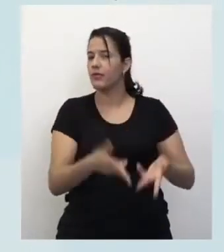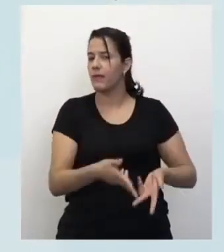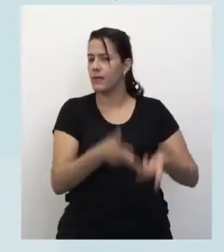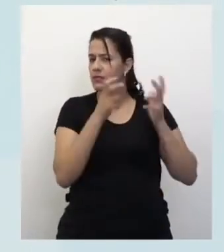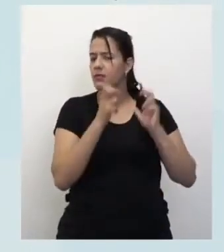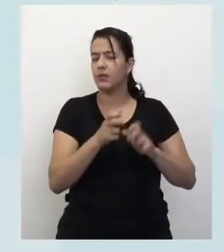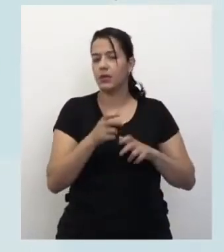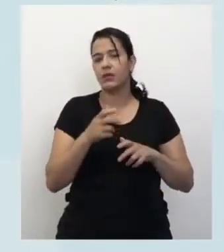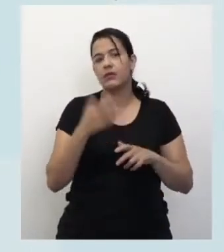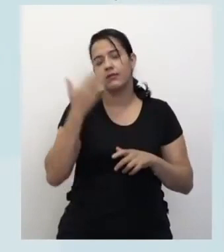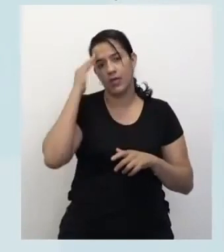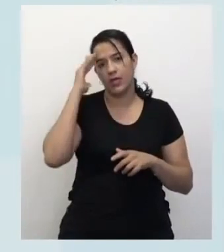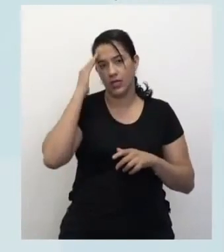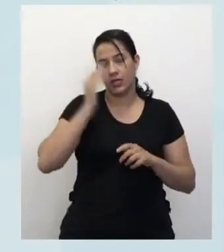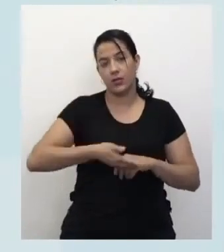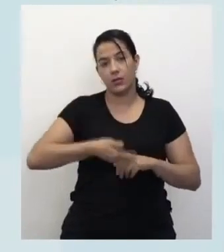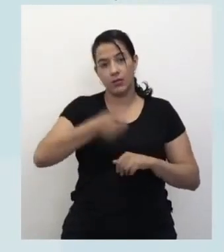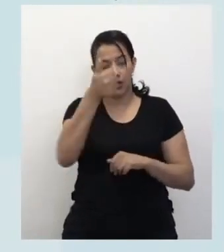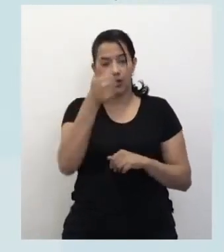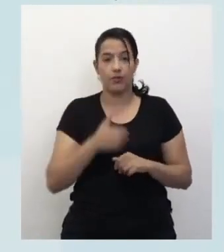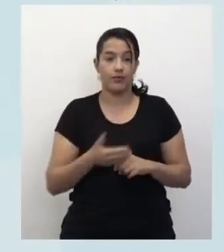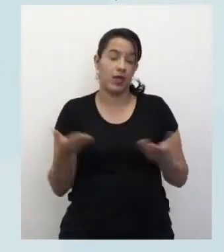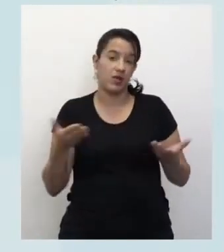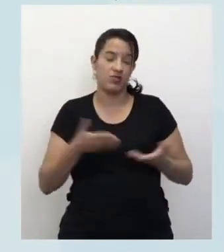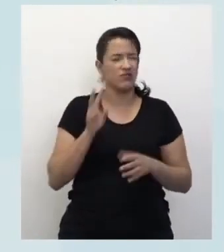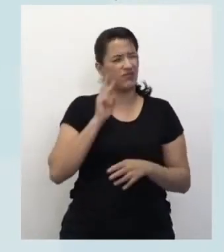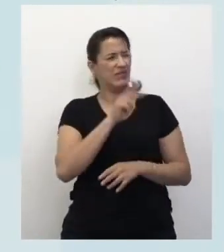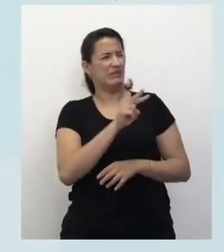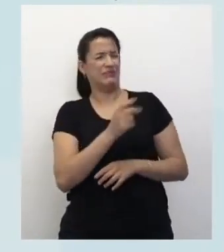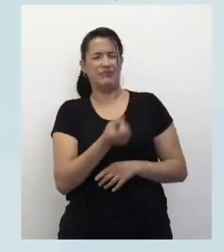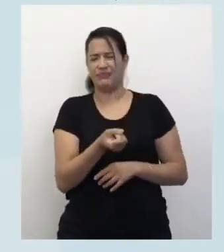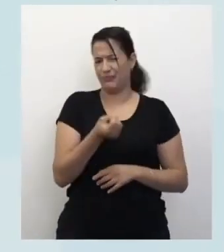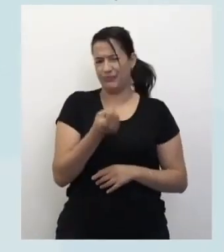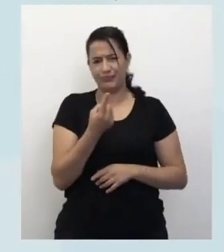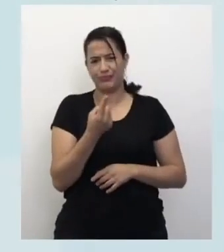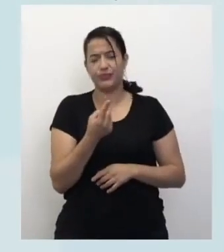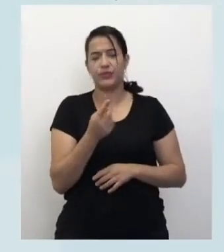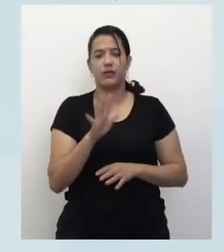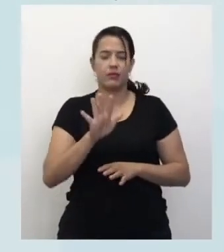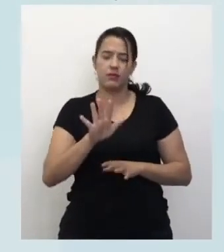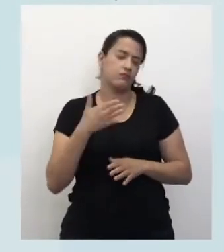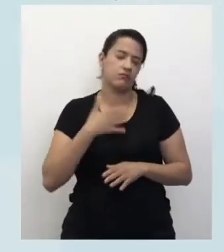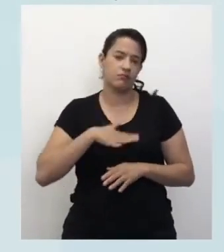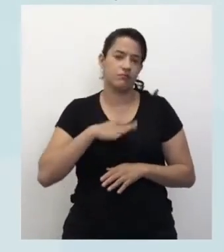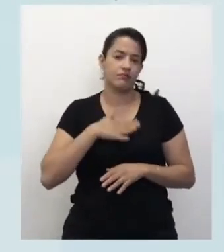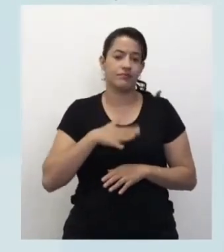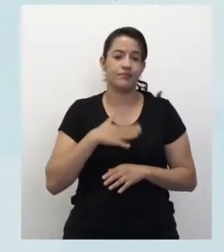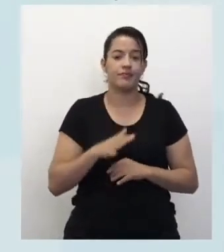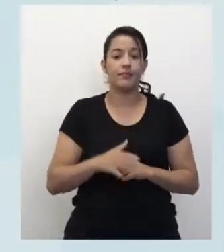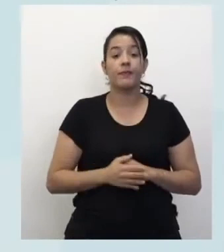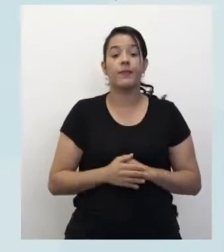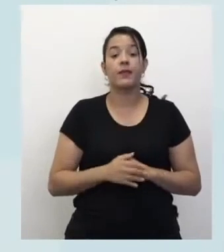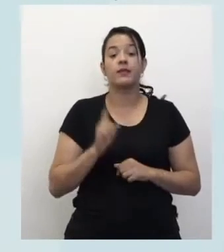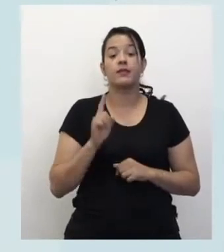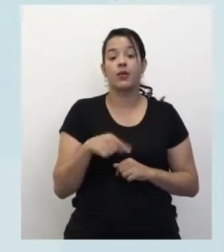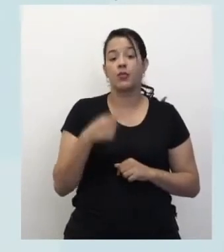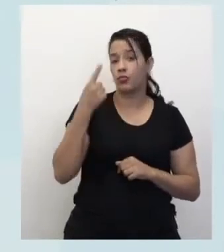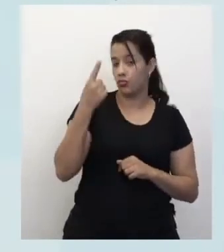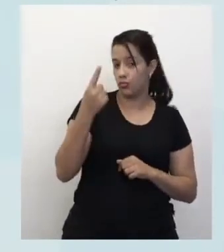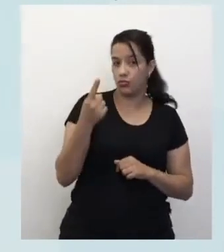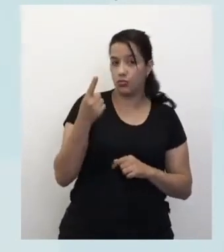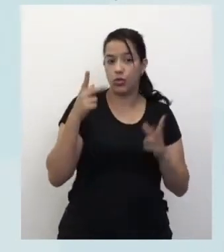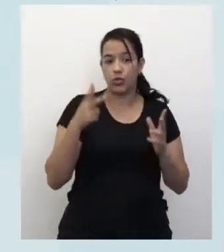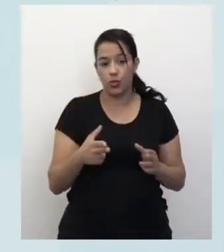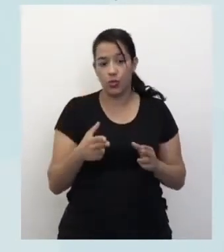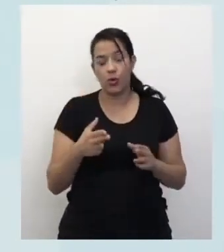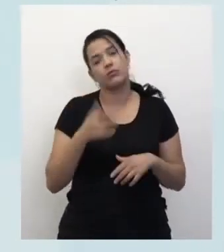dinâmica das atividades que vão nesse sentido, tudo bem? Então o que a gente fez? Partimos do momento T igual a 1, por